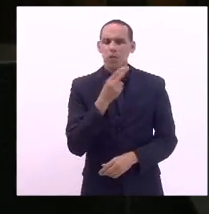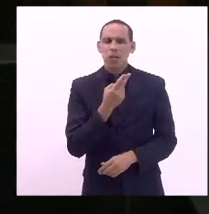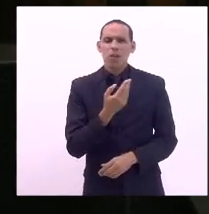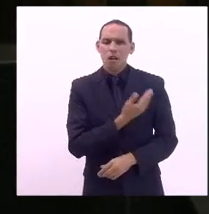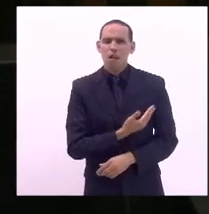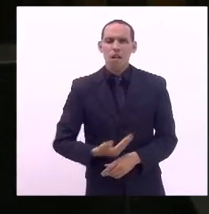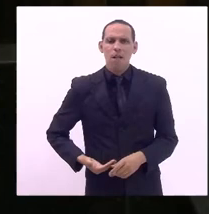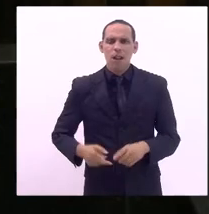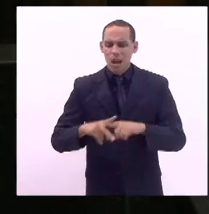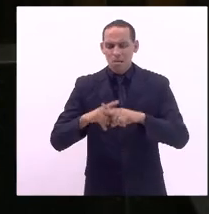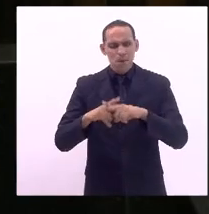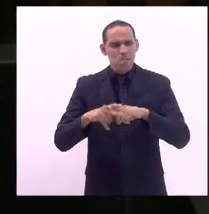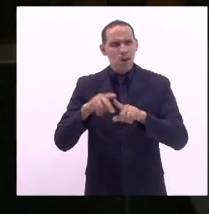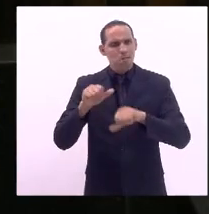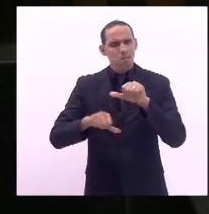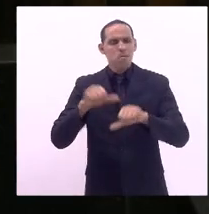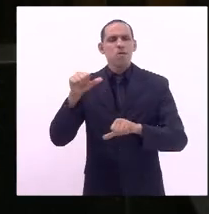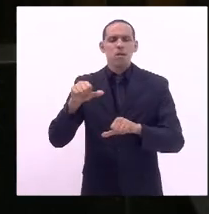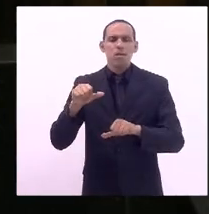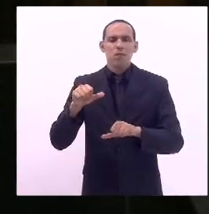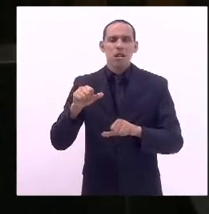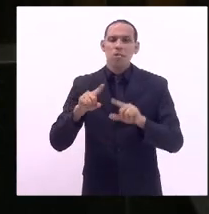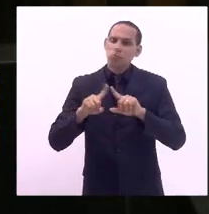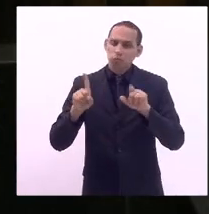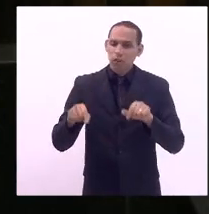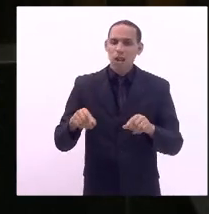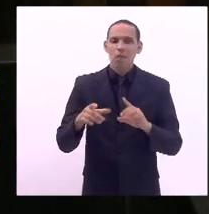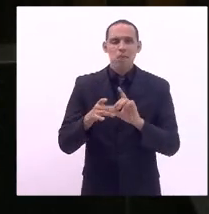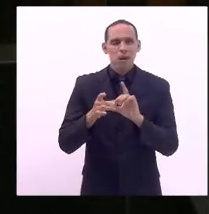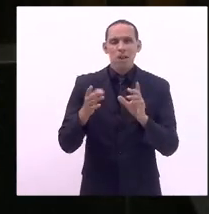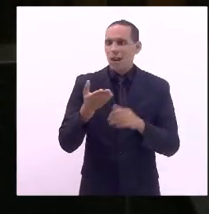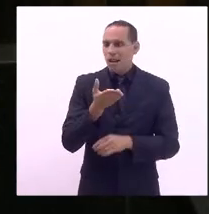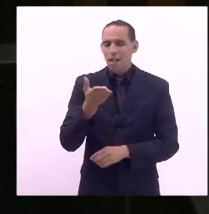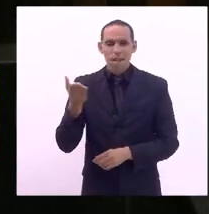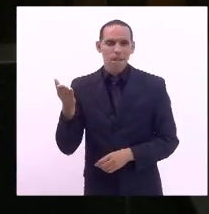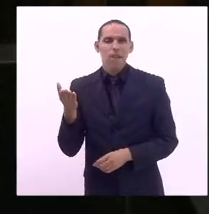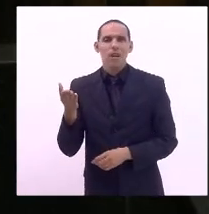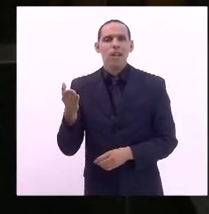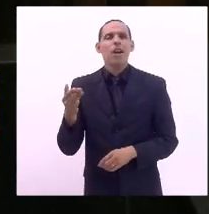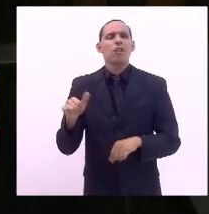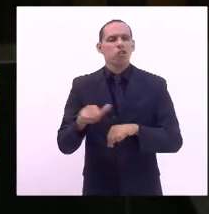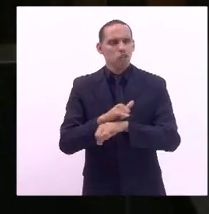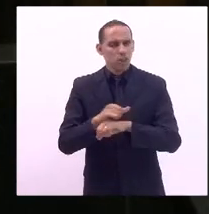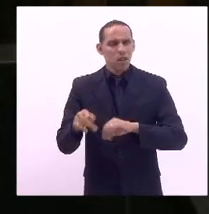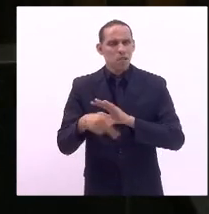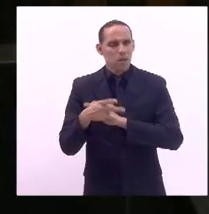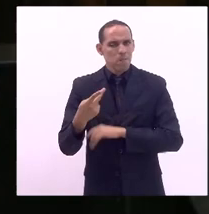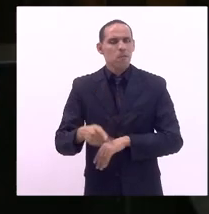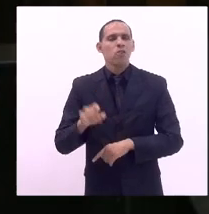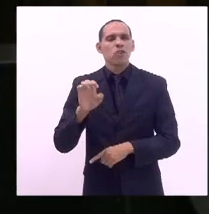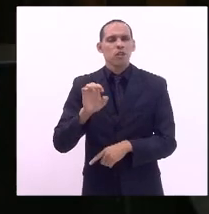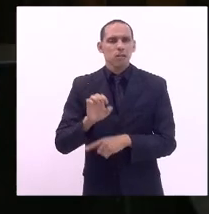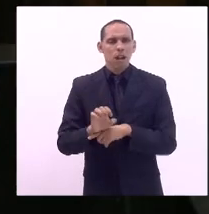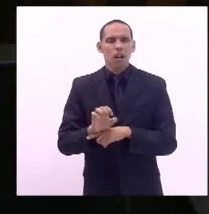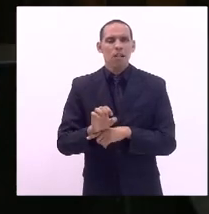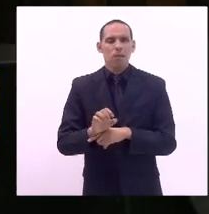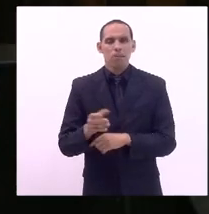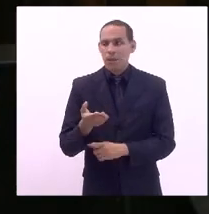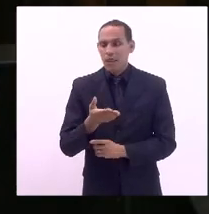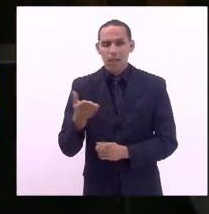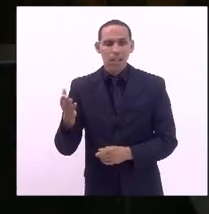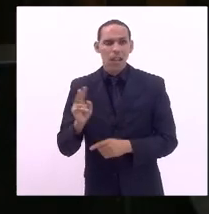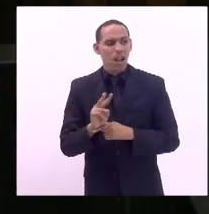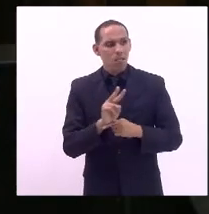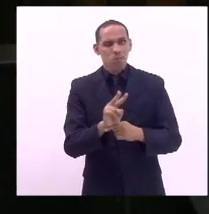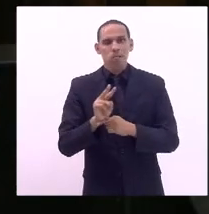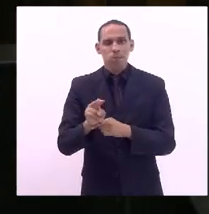essa distorção o mais rápido possível. Os funcionários do DETRAN são funcionários estratégicos para o Estado, atuam em várias áreas, né, não só diretamente ao trânsito,